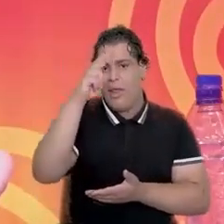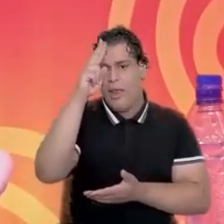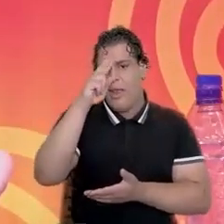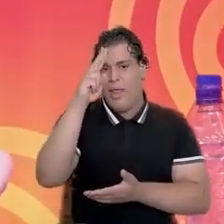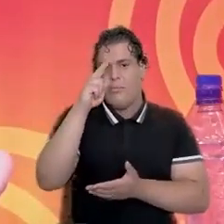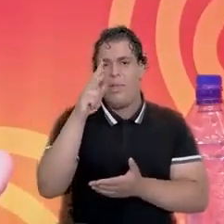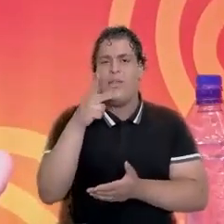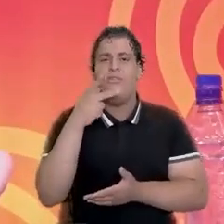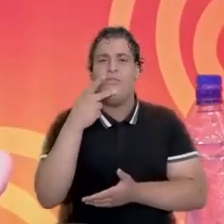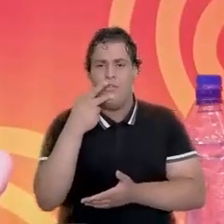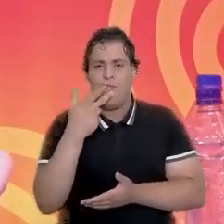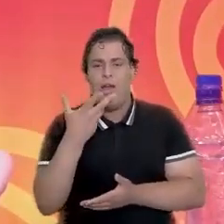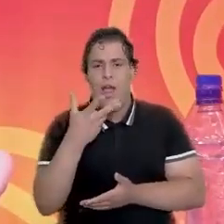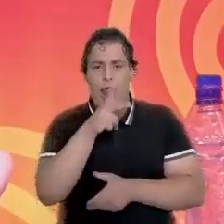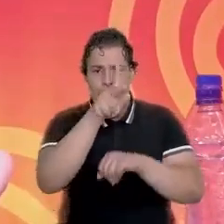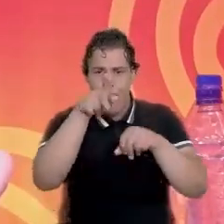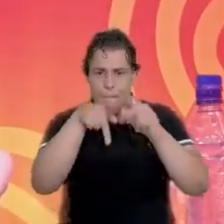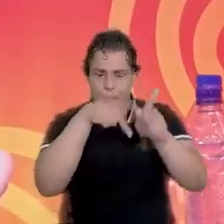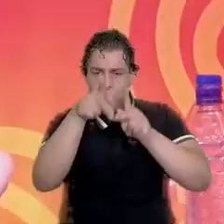tinha comentado com você que